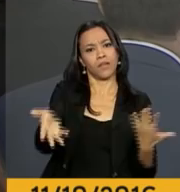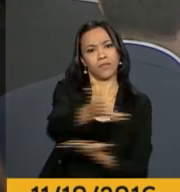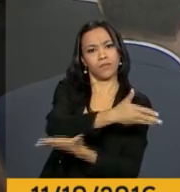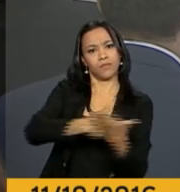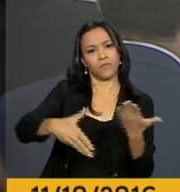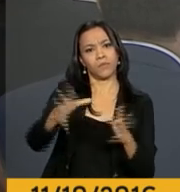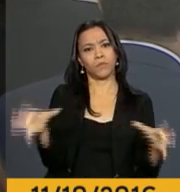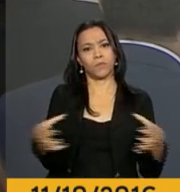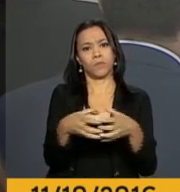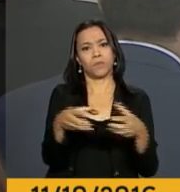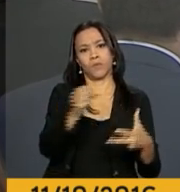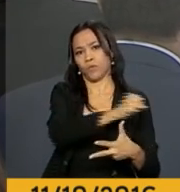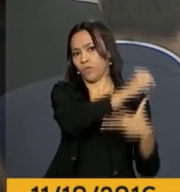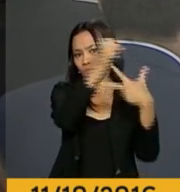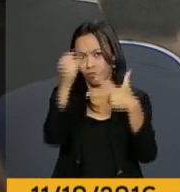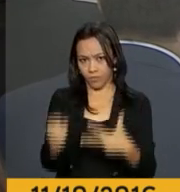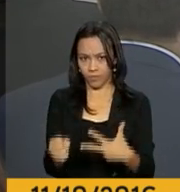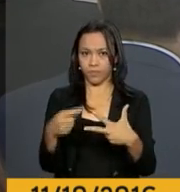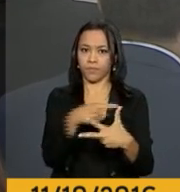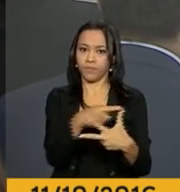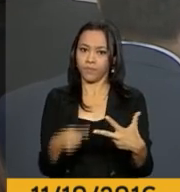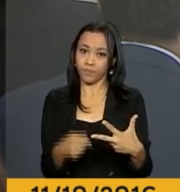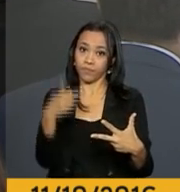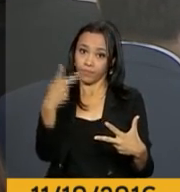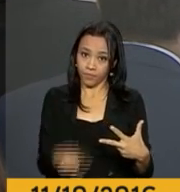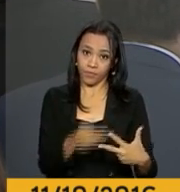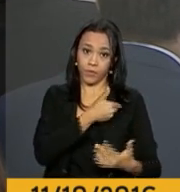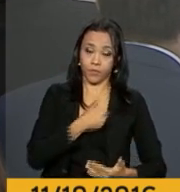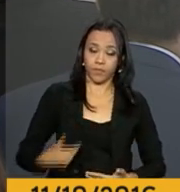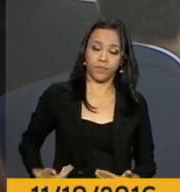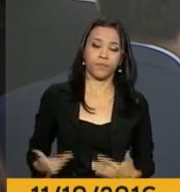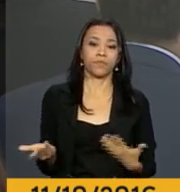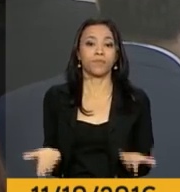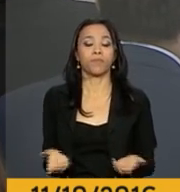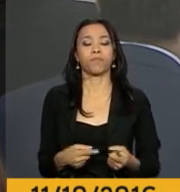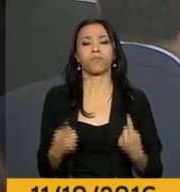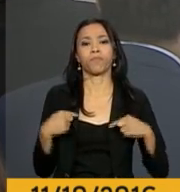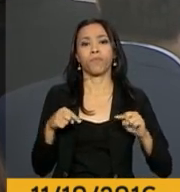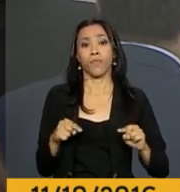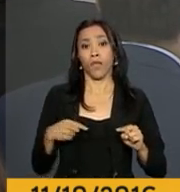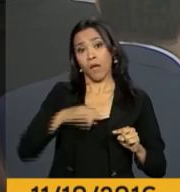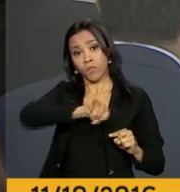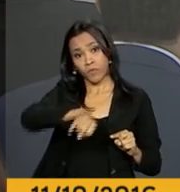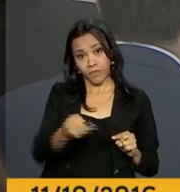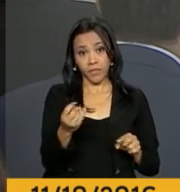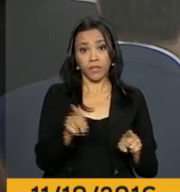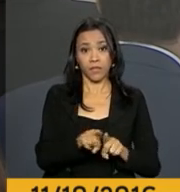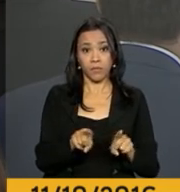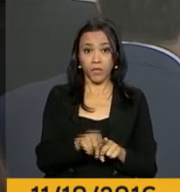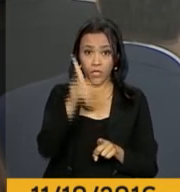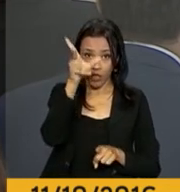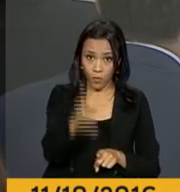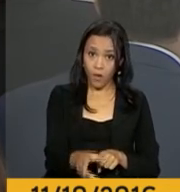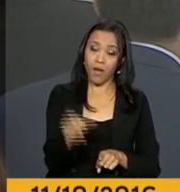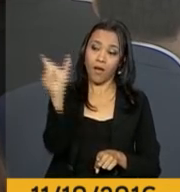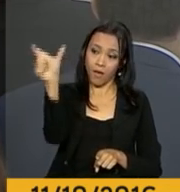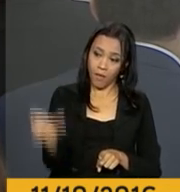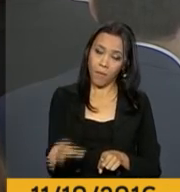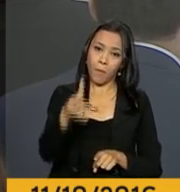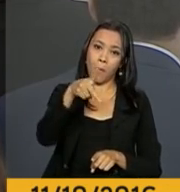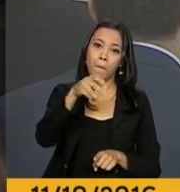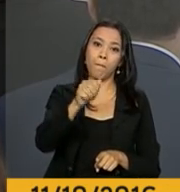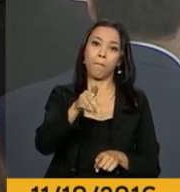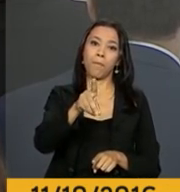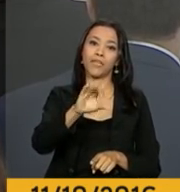conjunto entre os poderes do estado e também aproveitar aqui como como Padilha enalteceu muito a